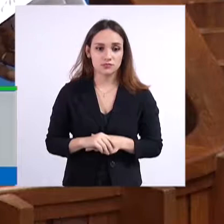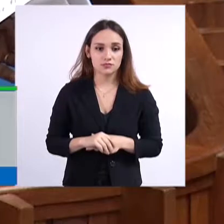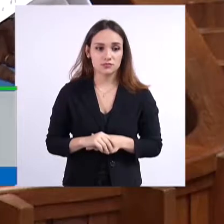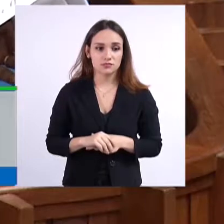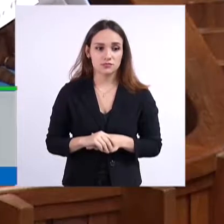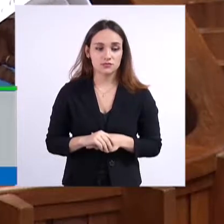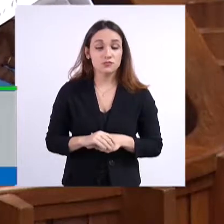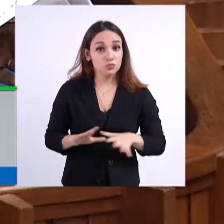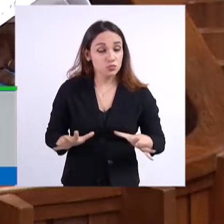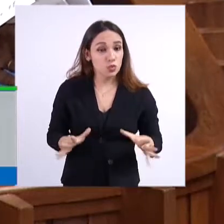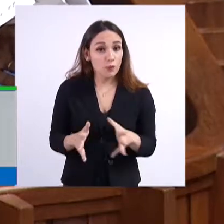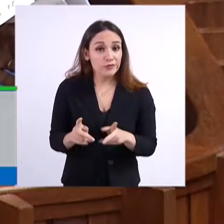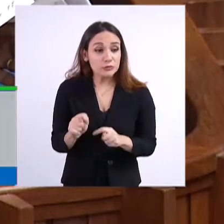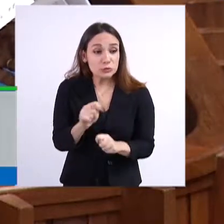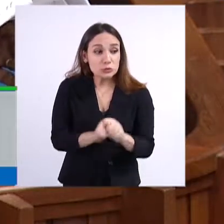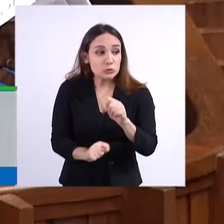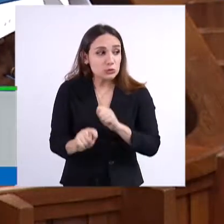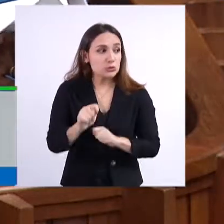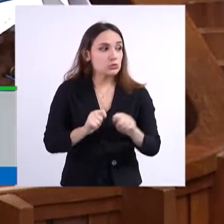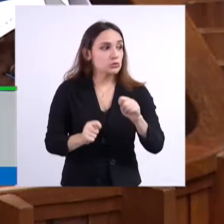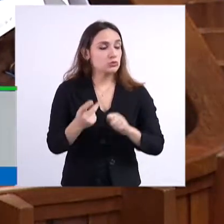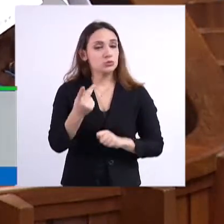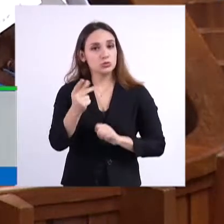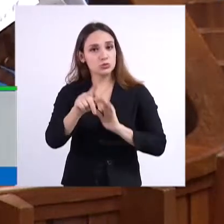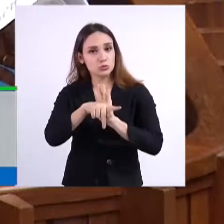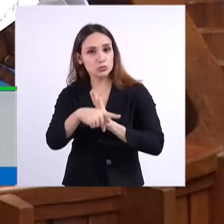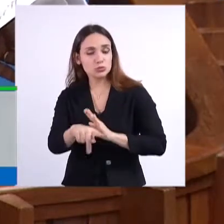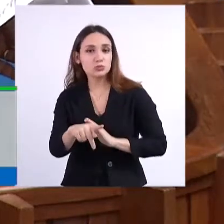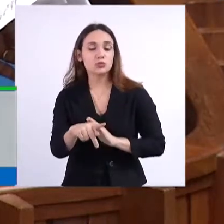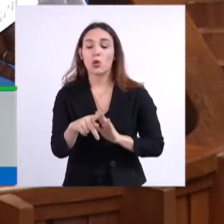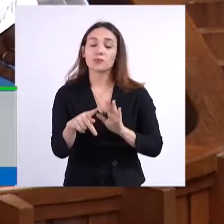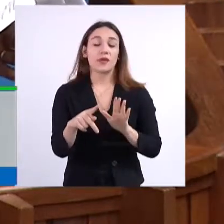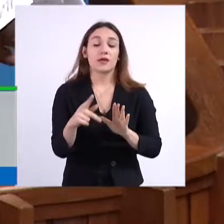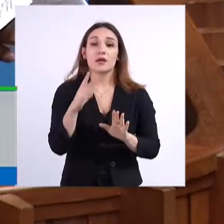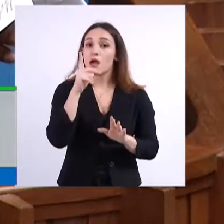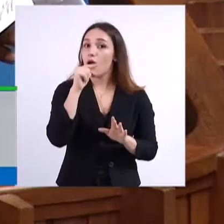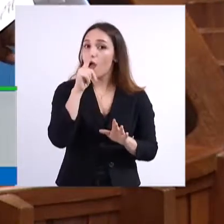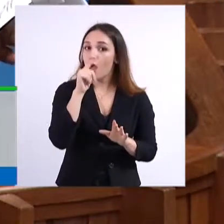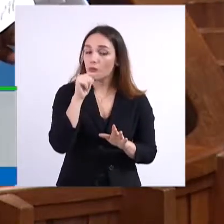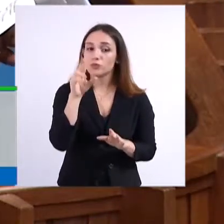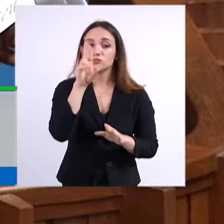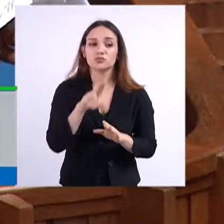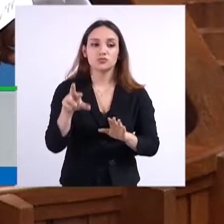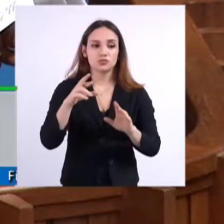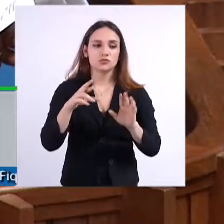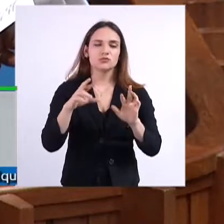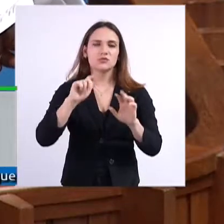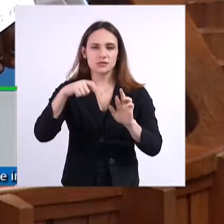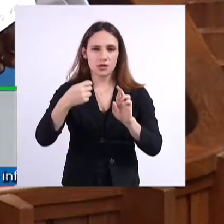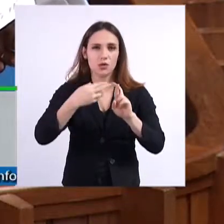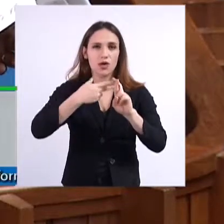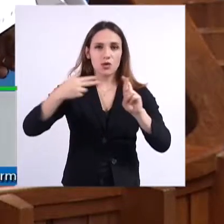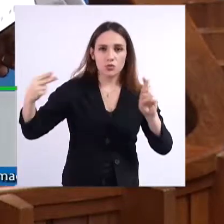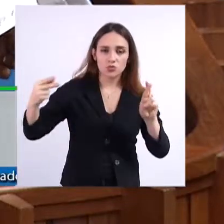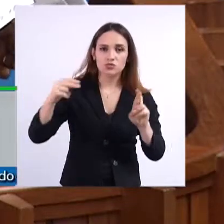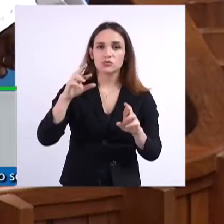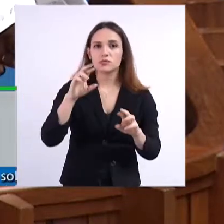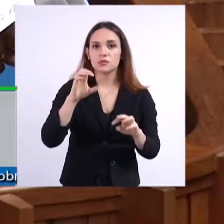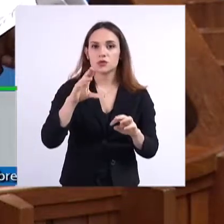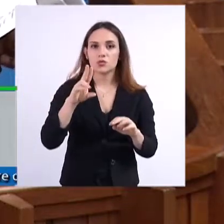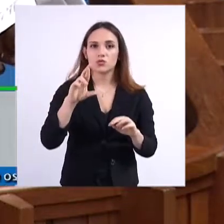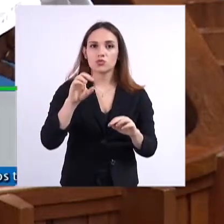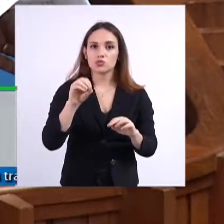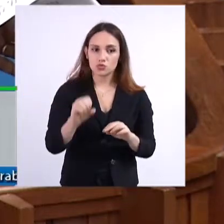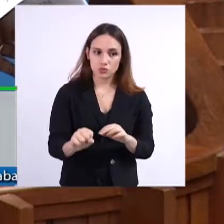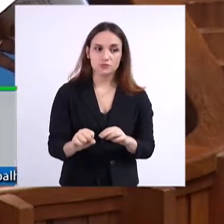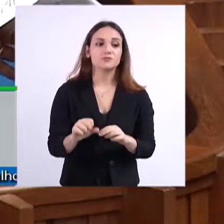e o reuso racional dos recursos hídricos, com incentivo de atitudes voltadas para o consumo controlado